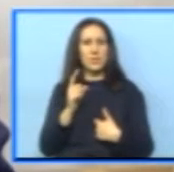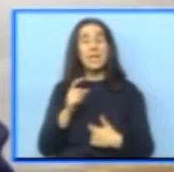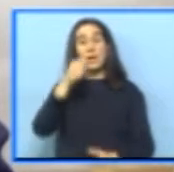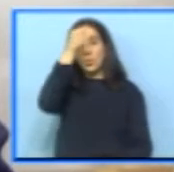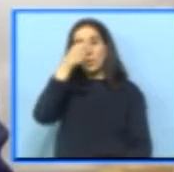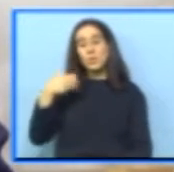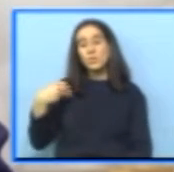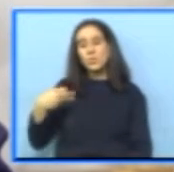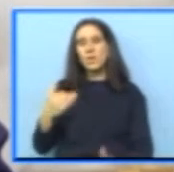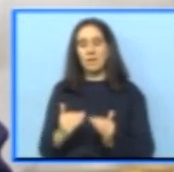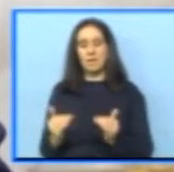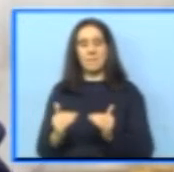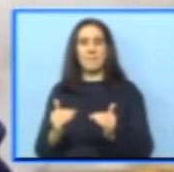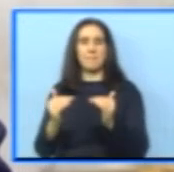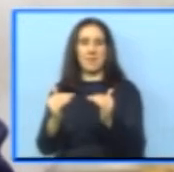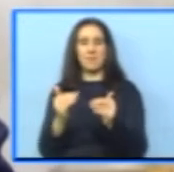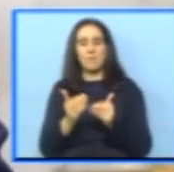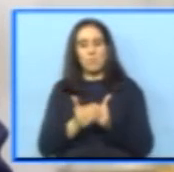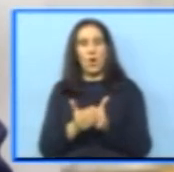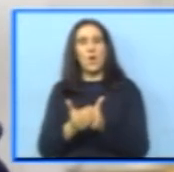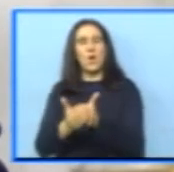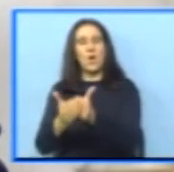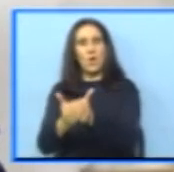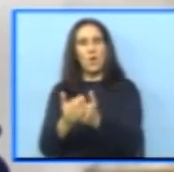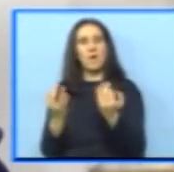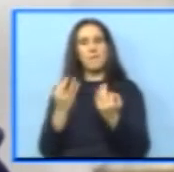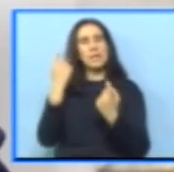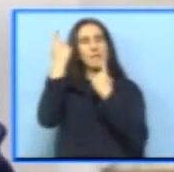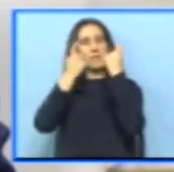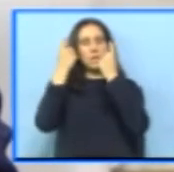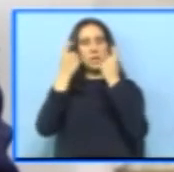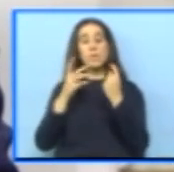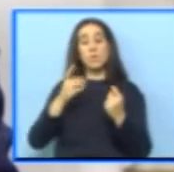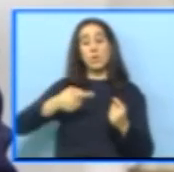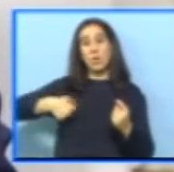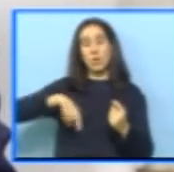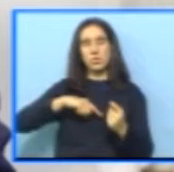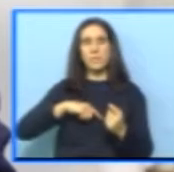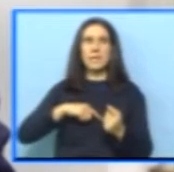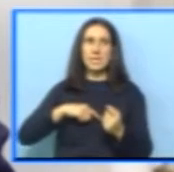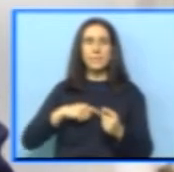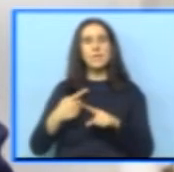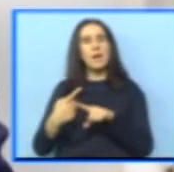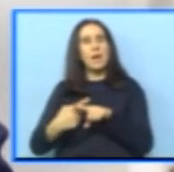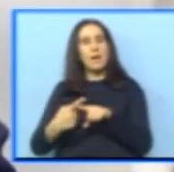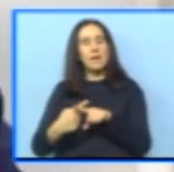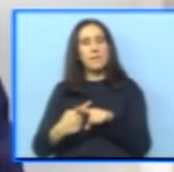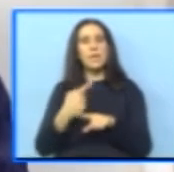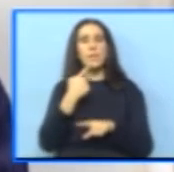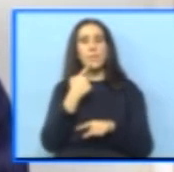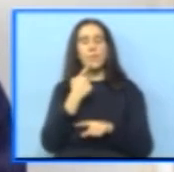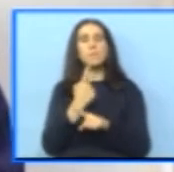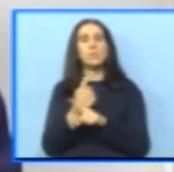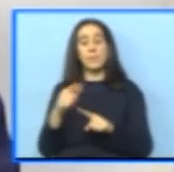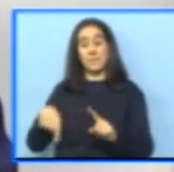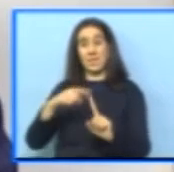uma etapa que vai tendo sequências e que vai sendo refletida. Portanto, nós estamos, e é muito interessante, porque